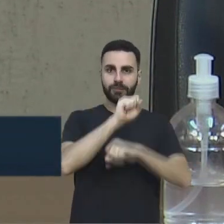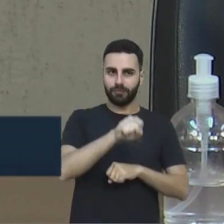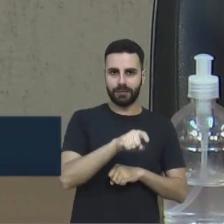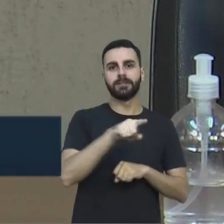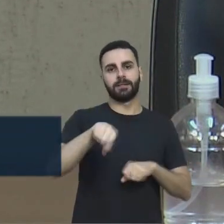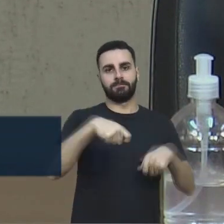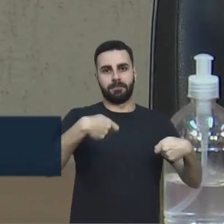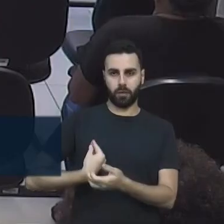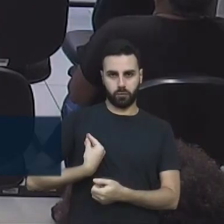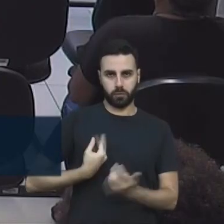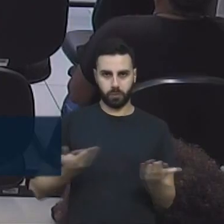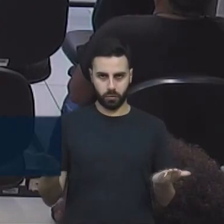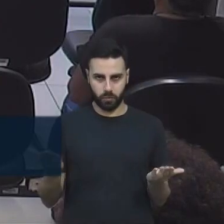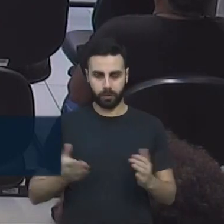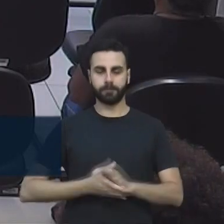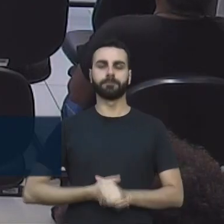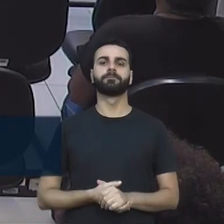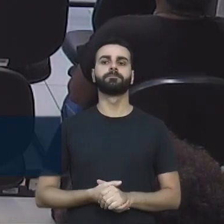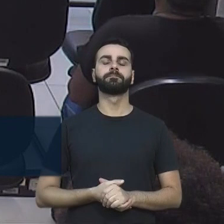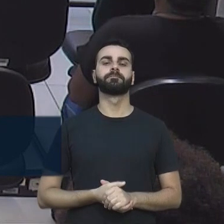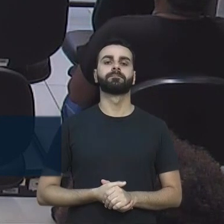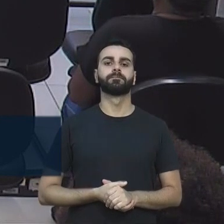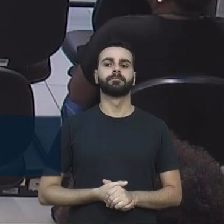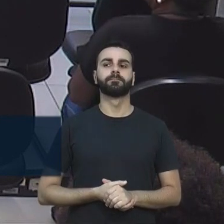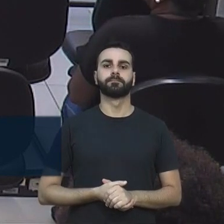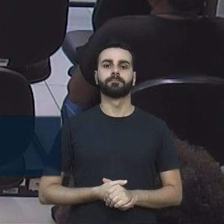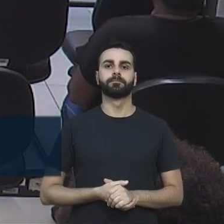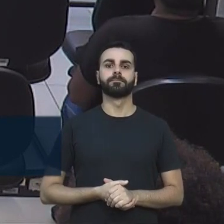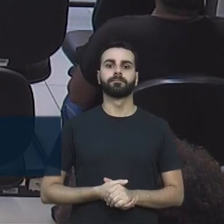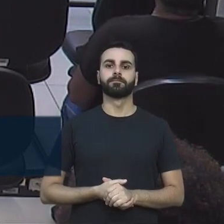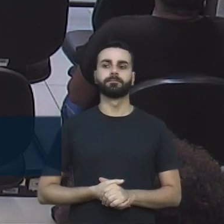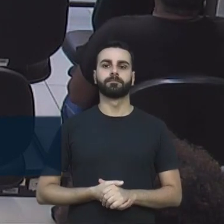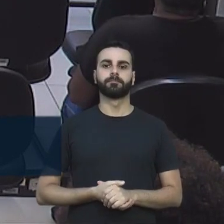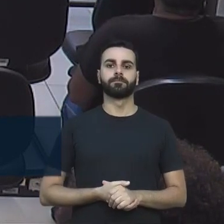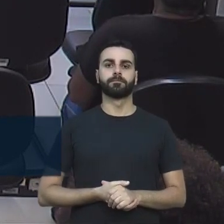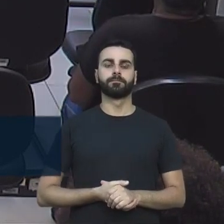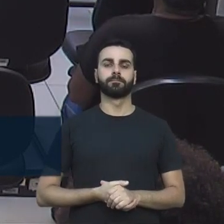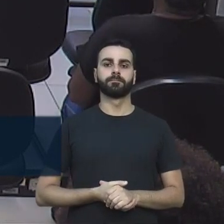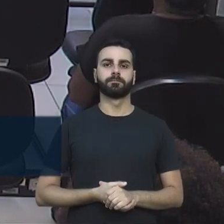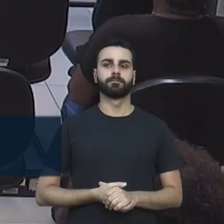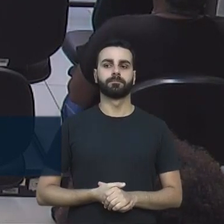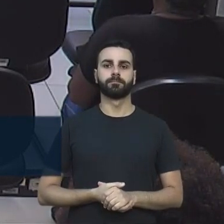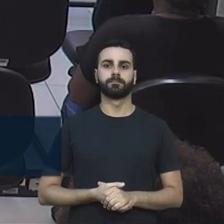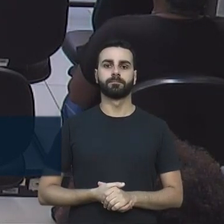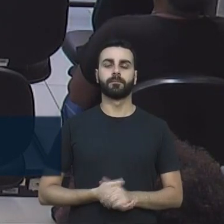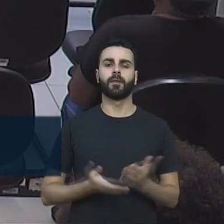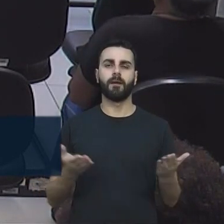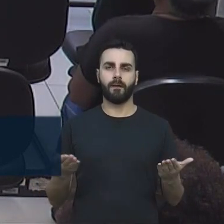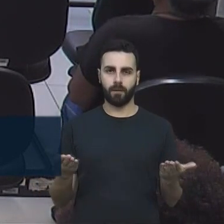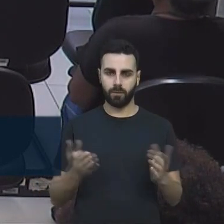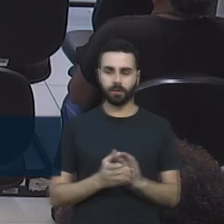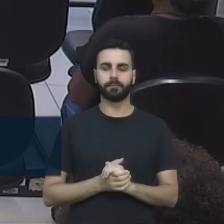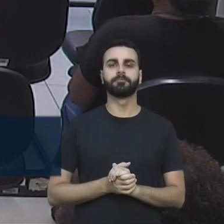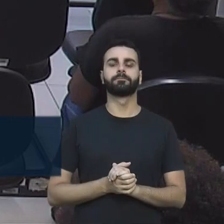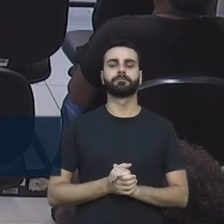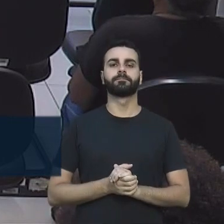idosos merecem além de pauta sobre problemas enfrentados pelo lar dos velhinhos e sobre a assistência financeira necessária também